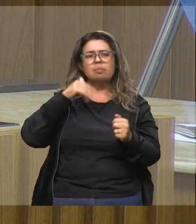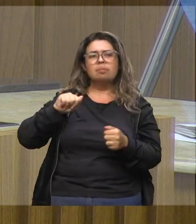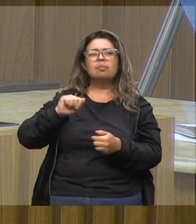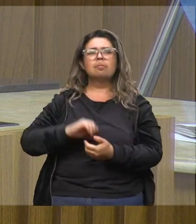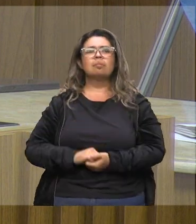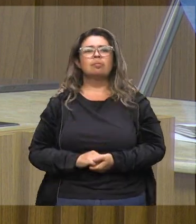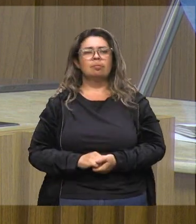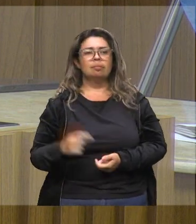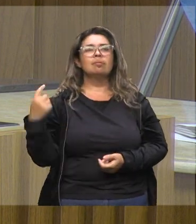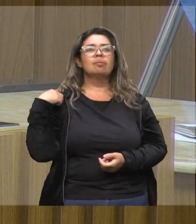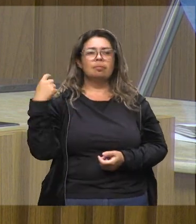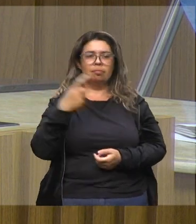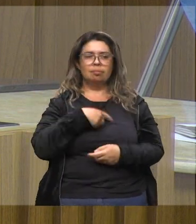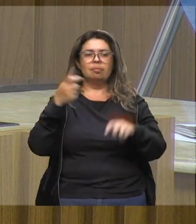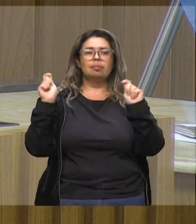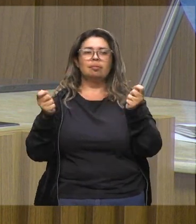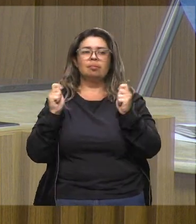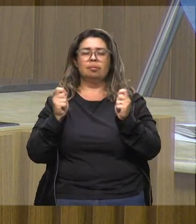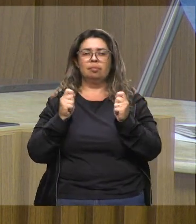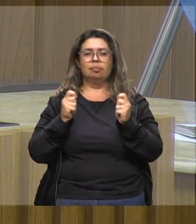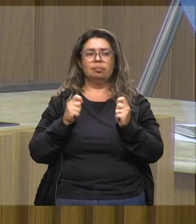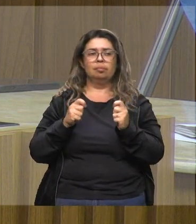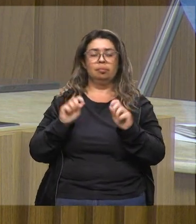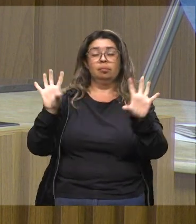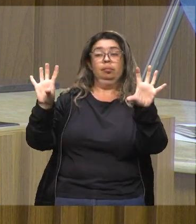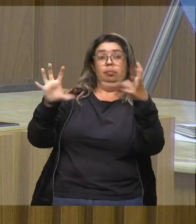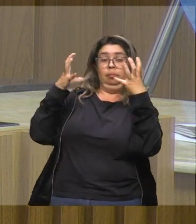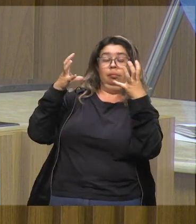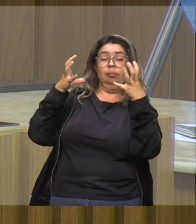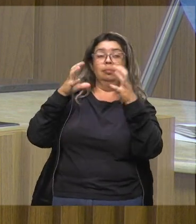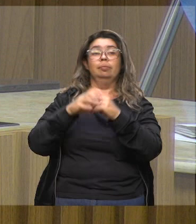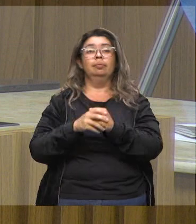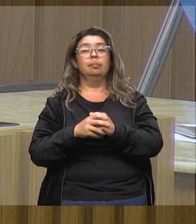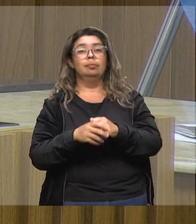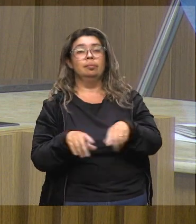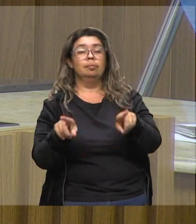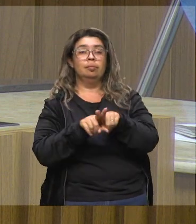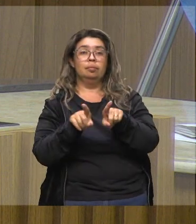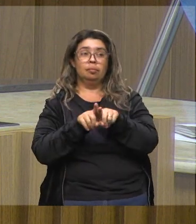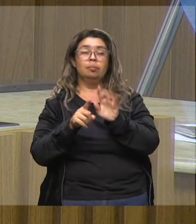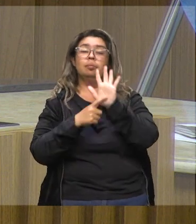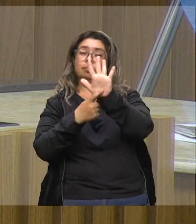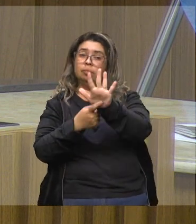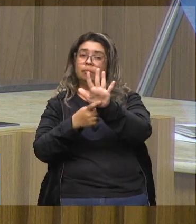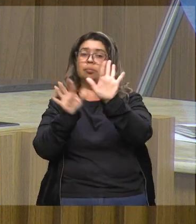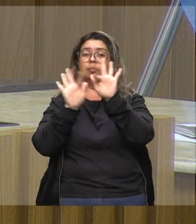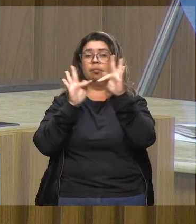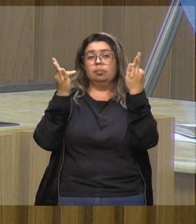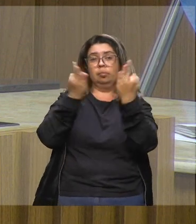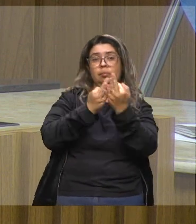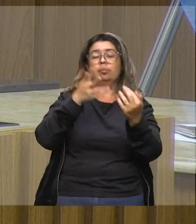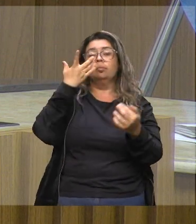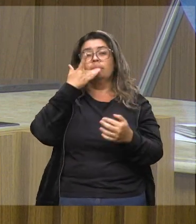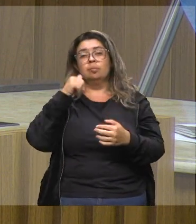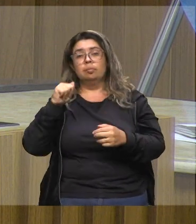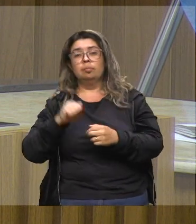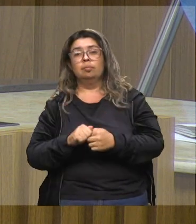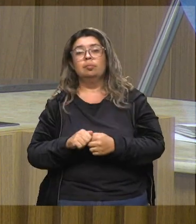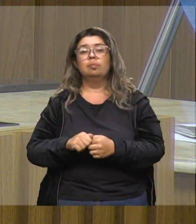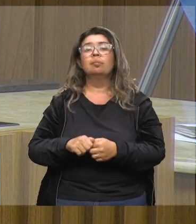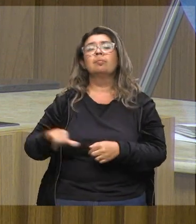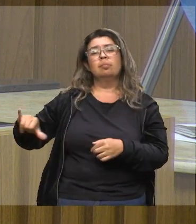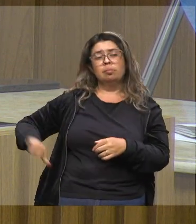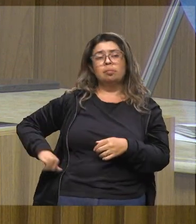nós precisamos estar alertando essas famílias. Como identificar que essa criança está tendo um